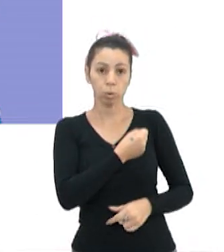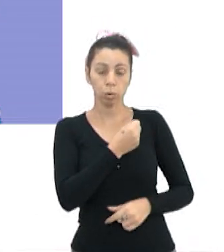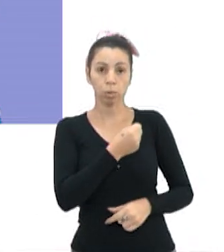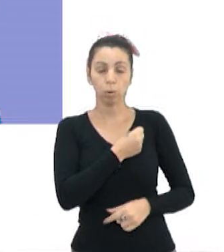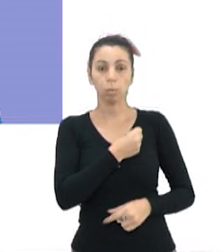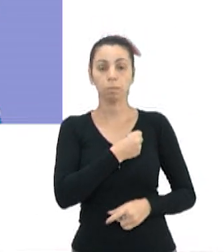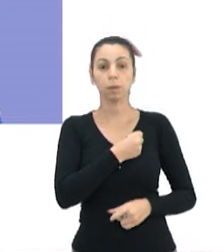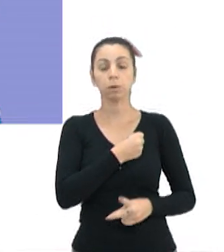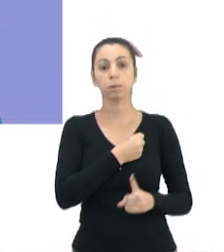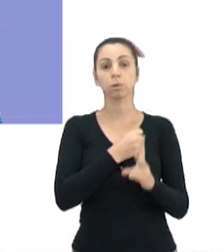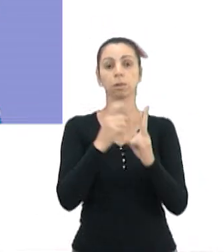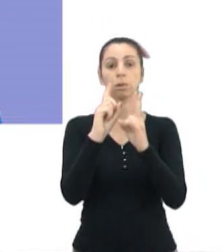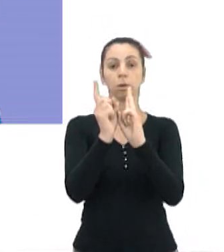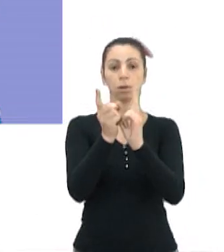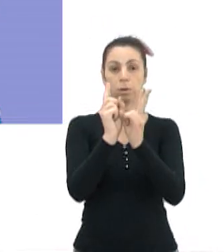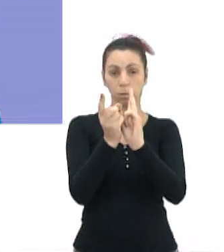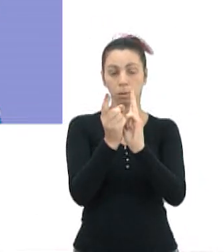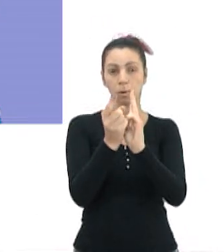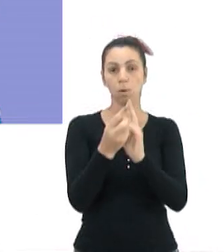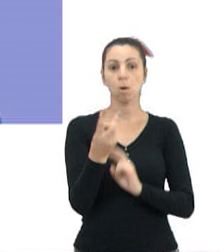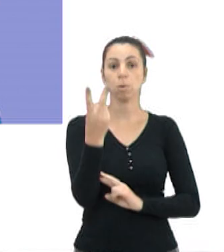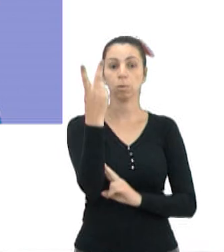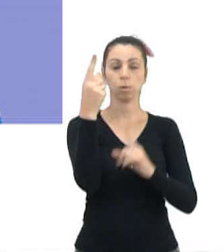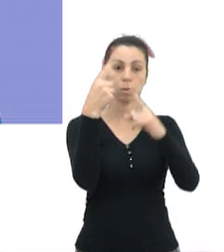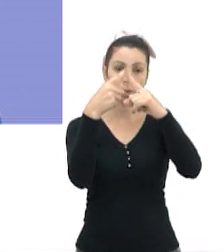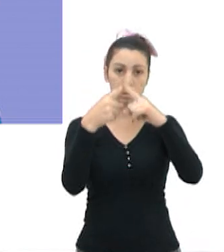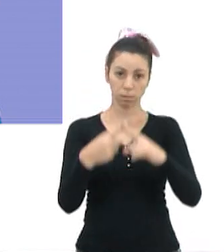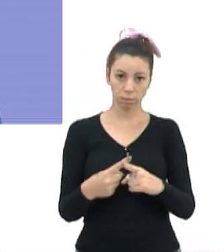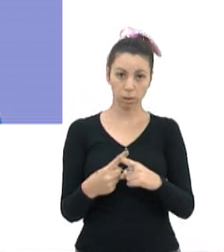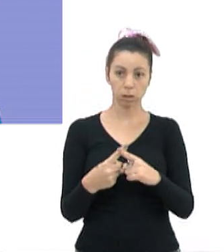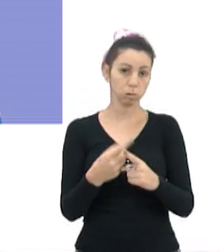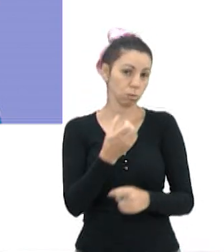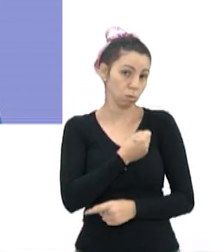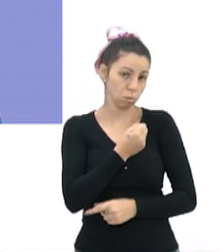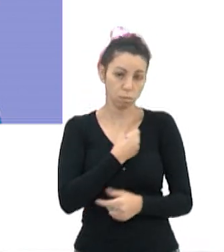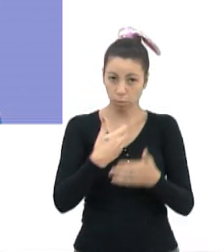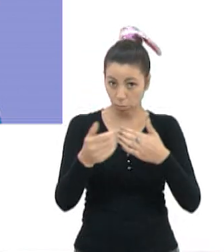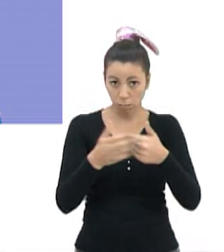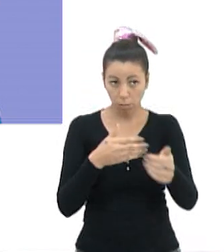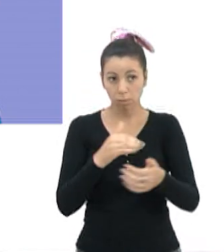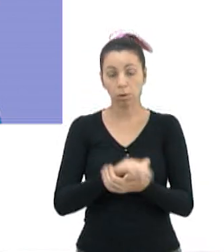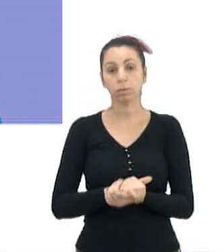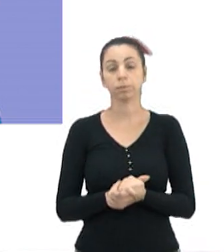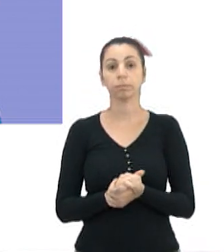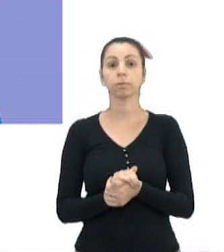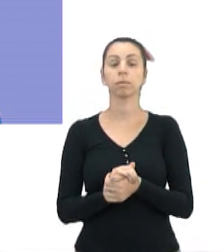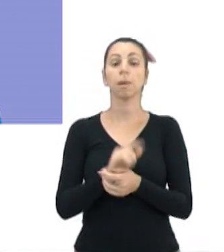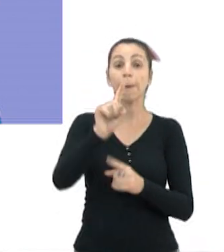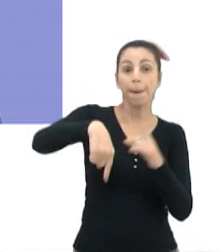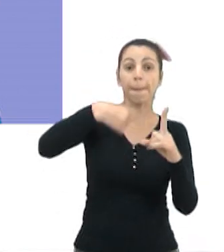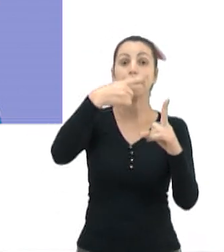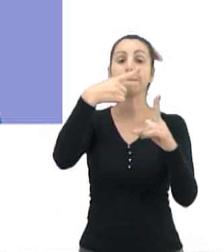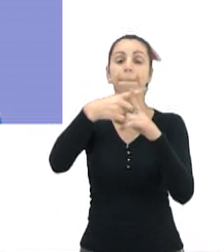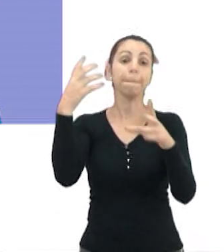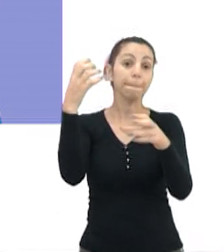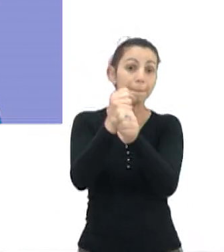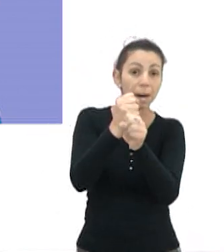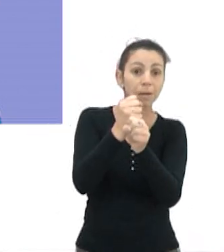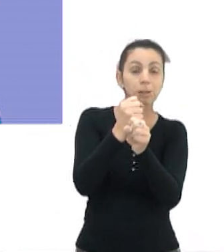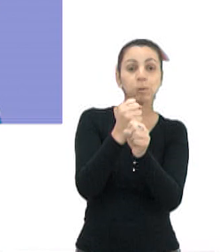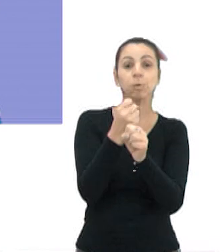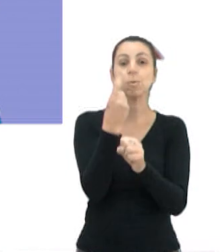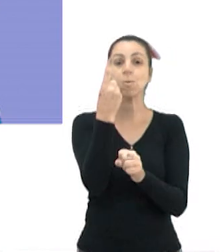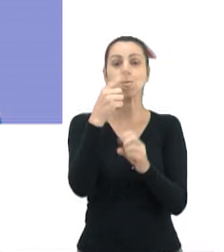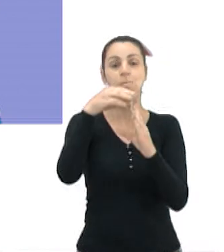ímpares é 2 vezes um número desconhecido, um número qualquer, adicionado de um número inteiro,